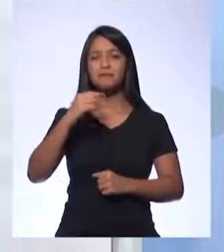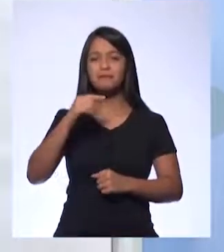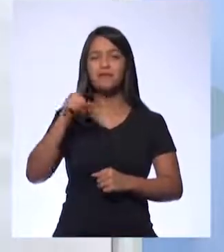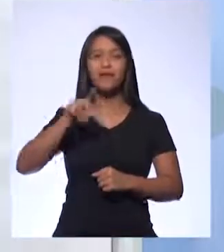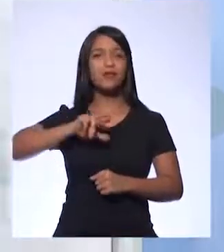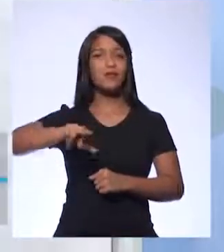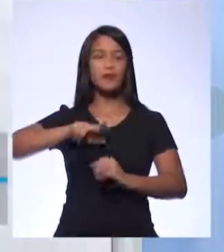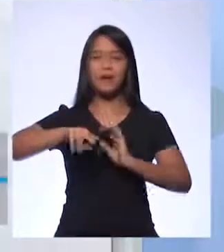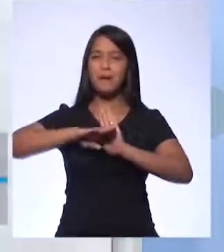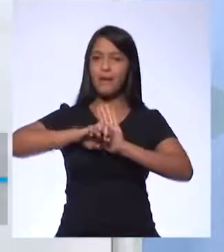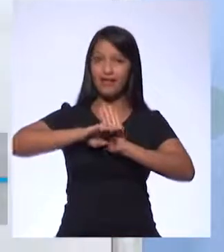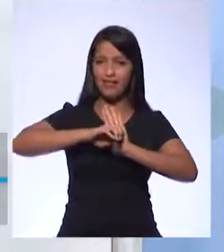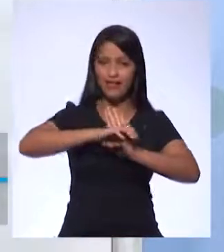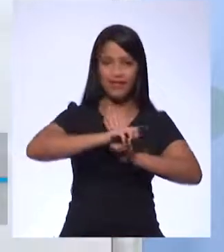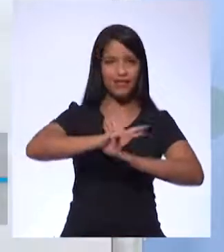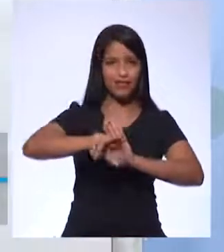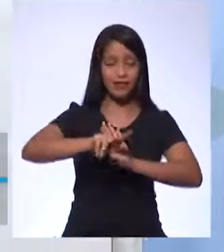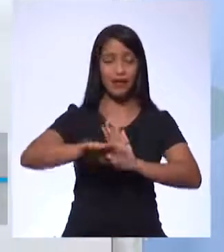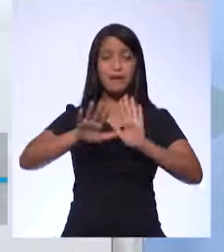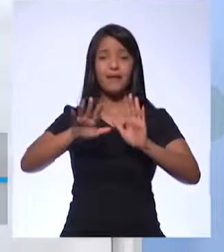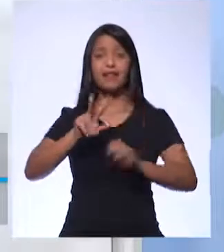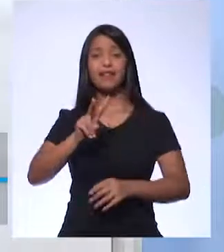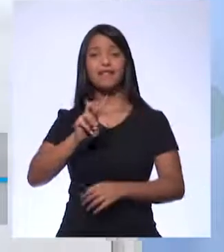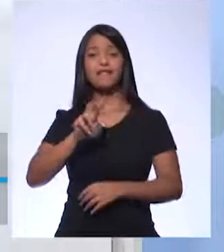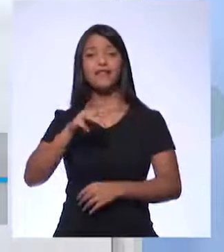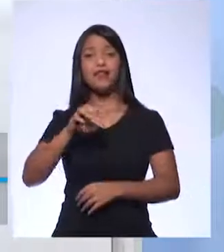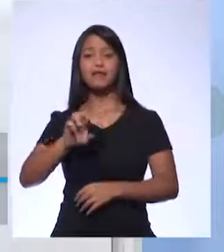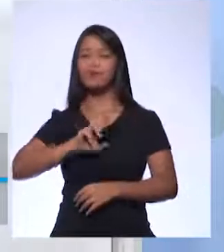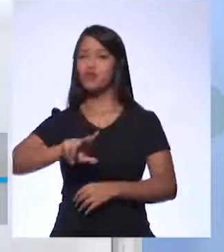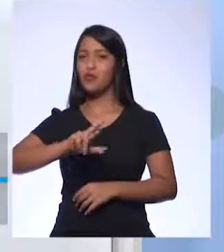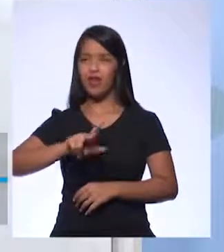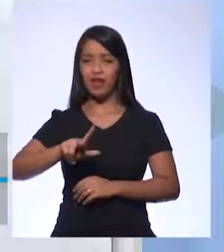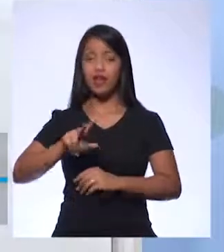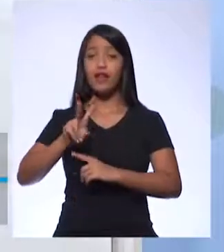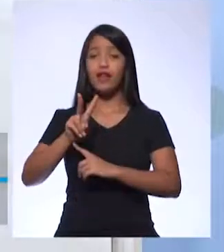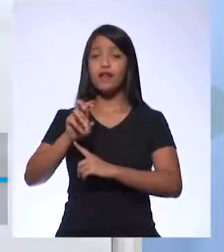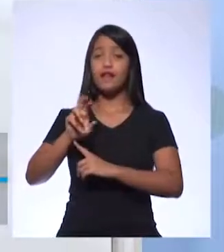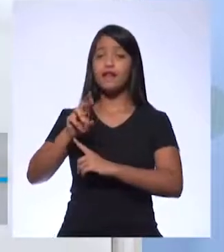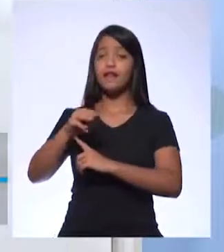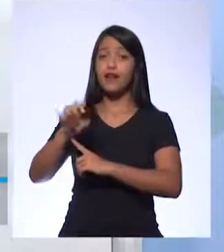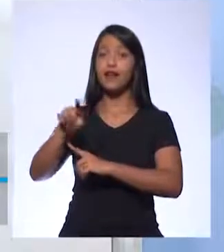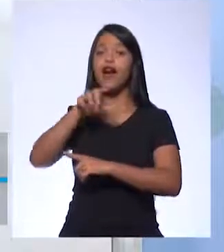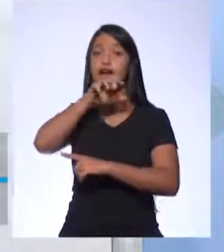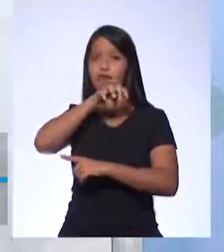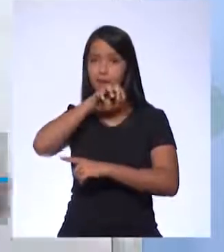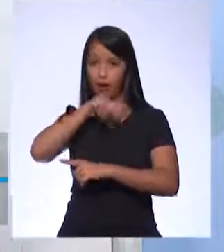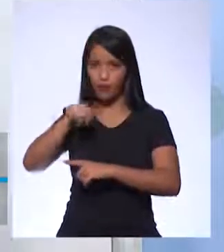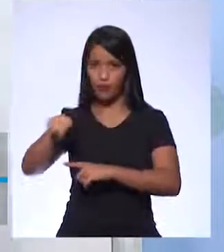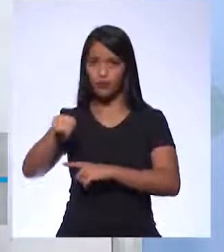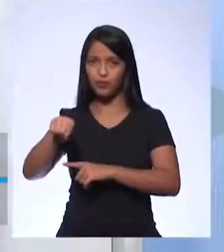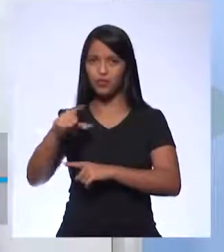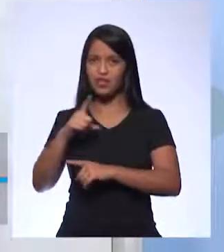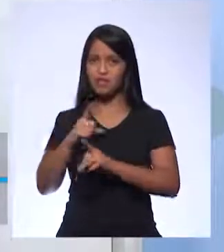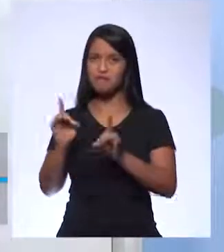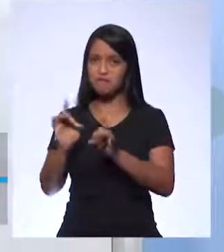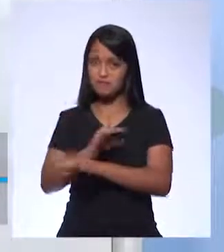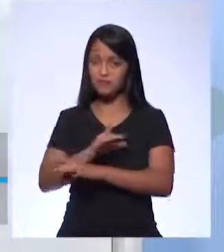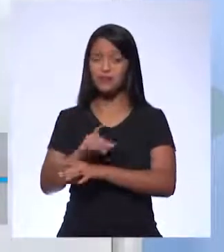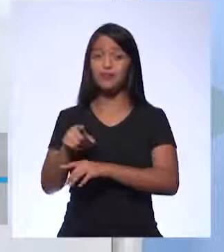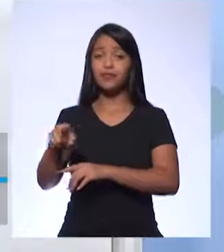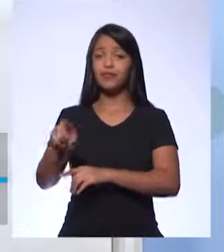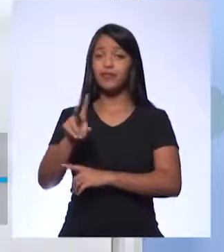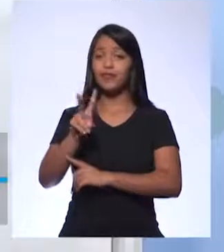bactéria, mas ele também não é um verme, porque o verme já é um animal. Tá, vai estar no reino animal e a gente vai tratar